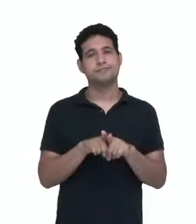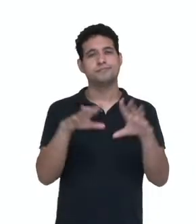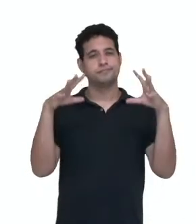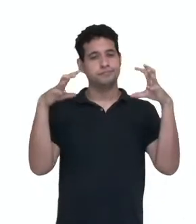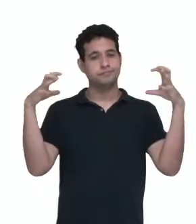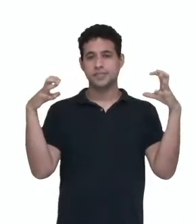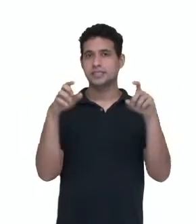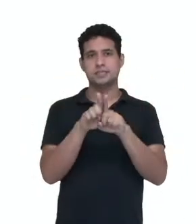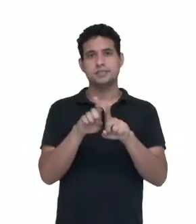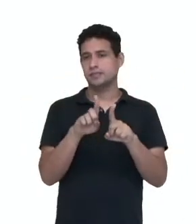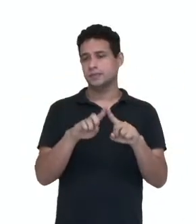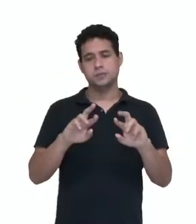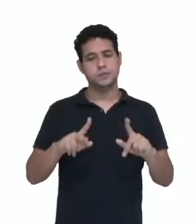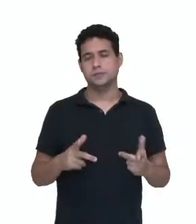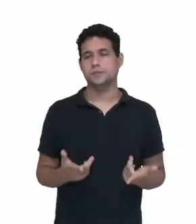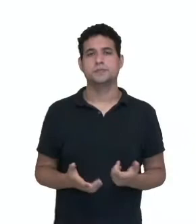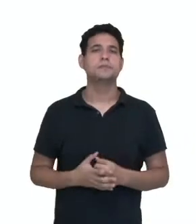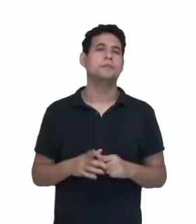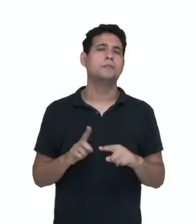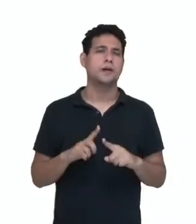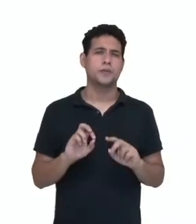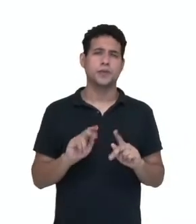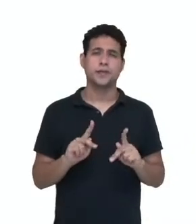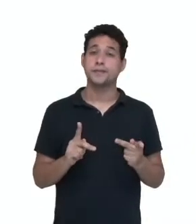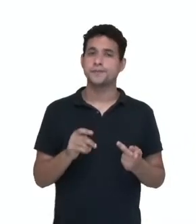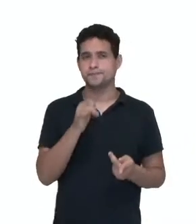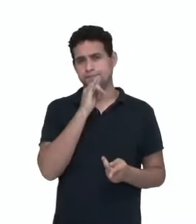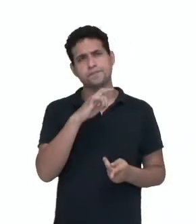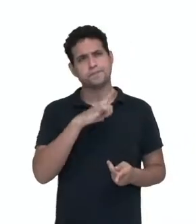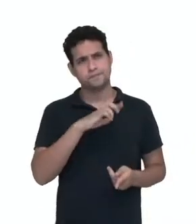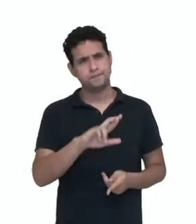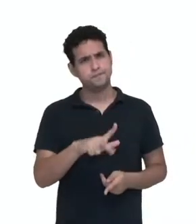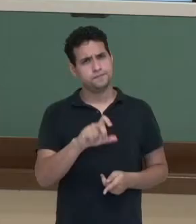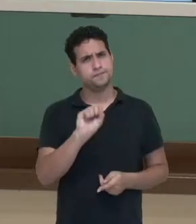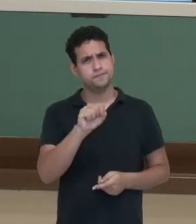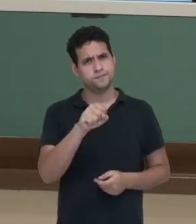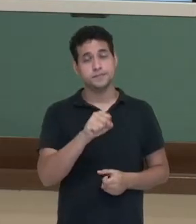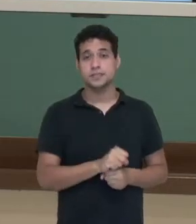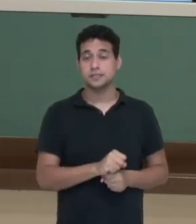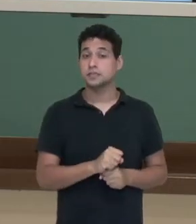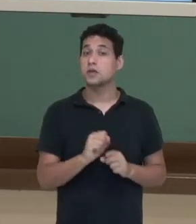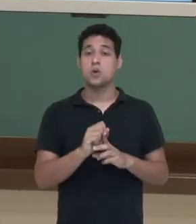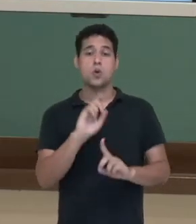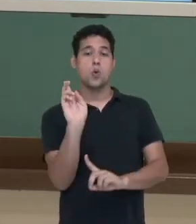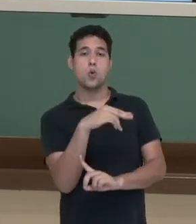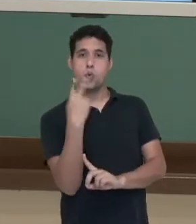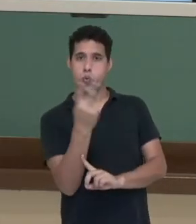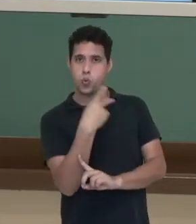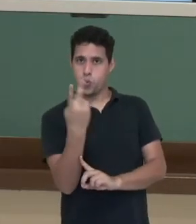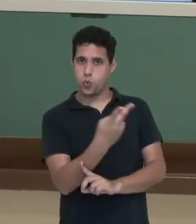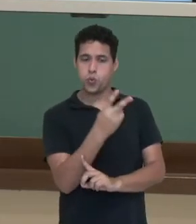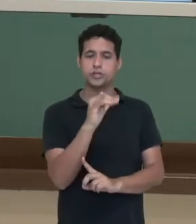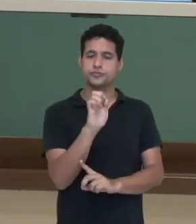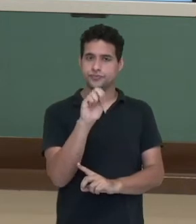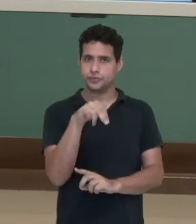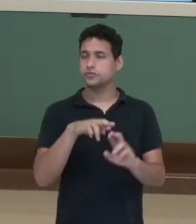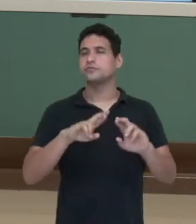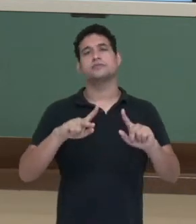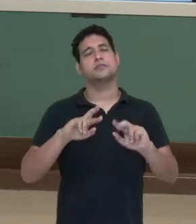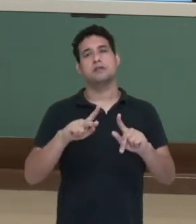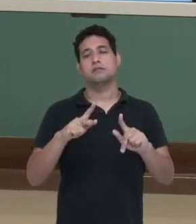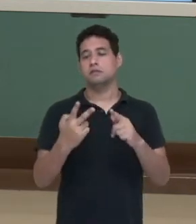nem formação de ojos. Tá, gente? Então tem uma diferença dos furacões para os tifones, para